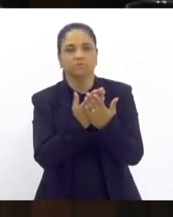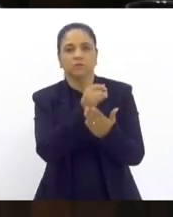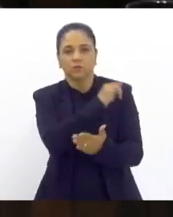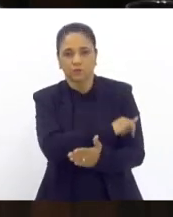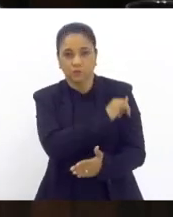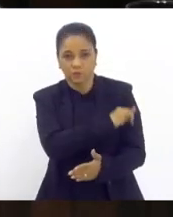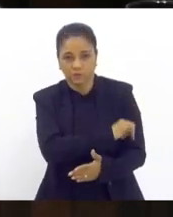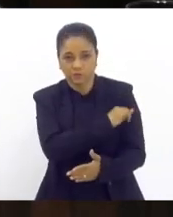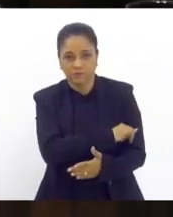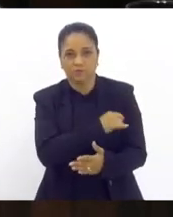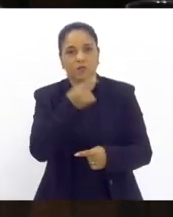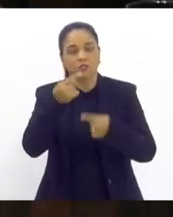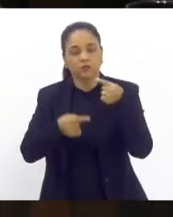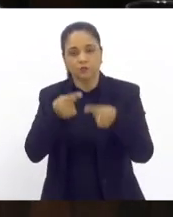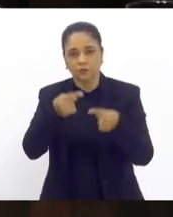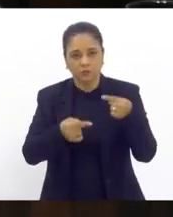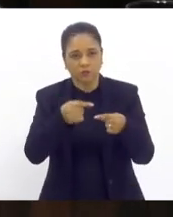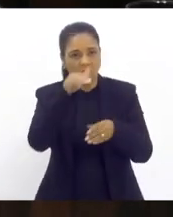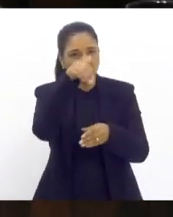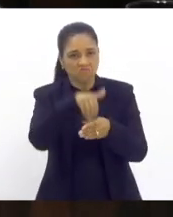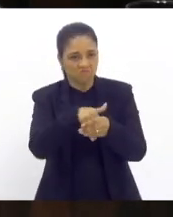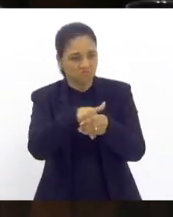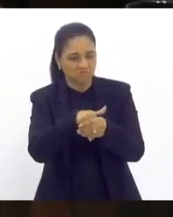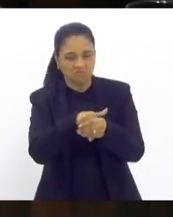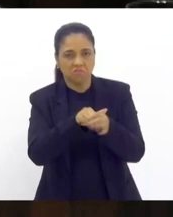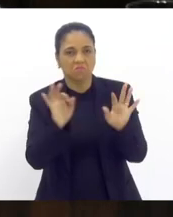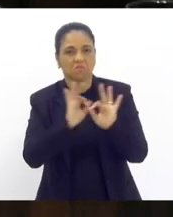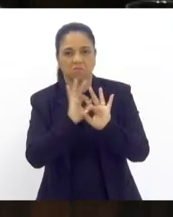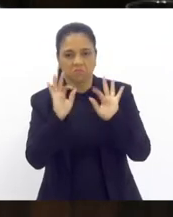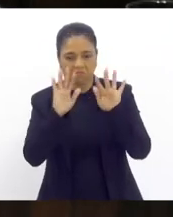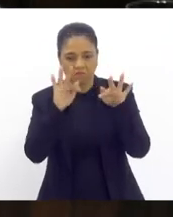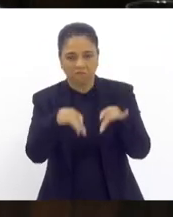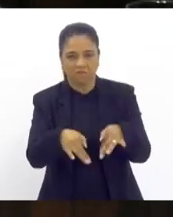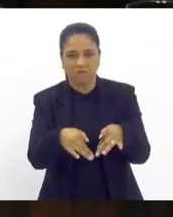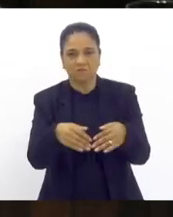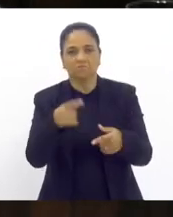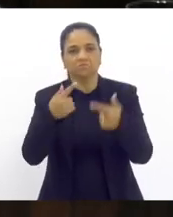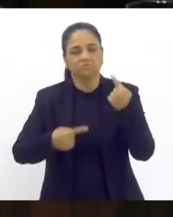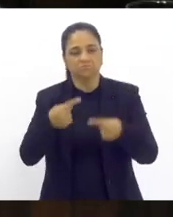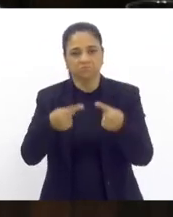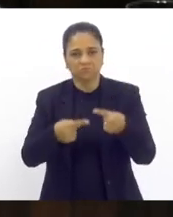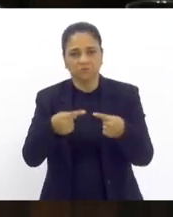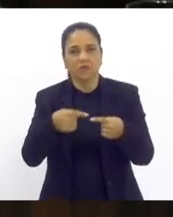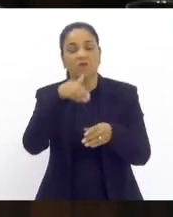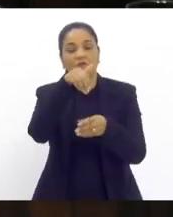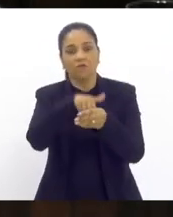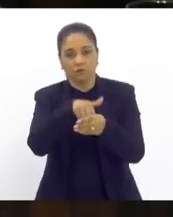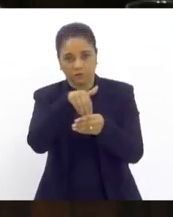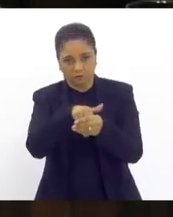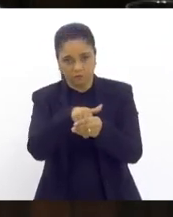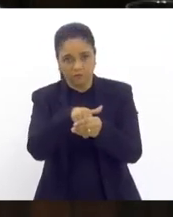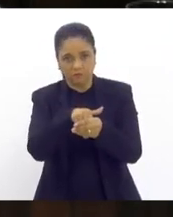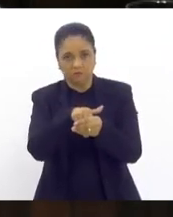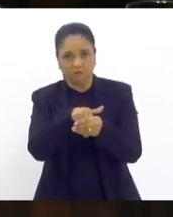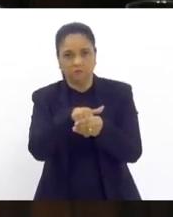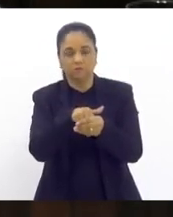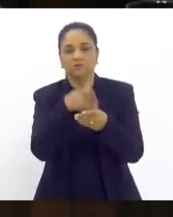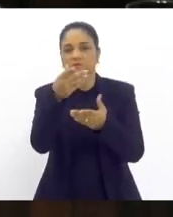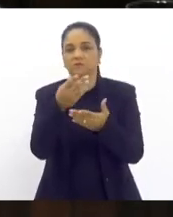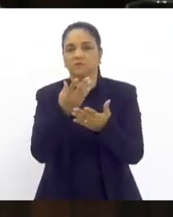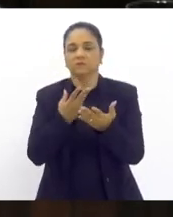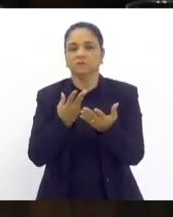discussão. Não havendo quem queira discutir, encerrada a discussão. Em votação. Senhores que